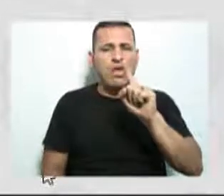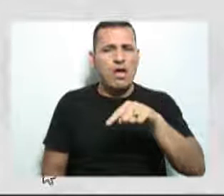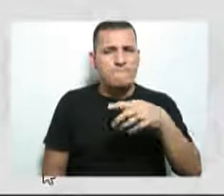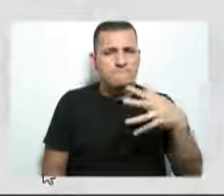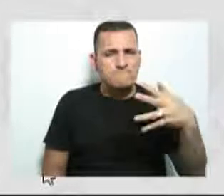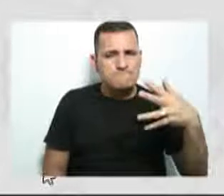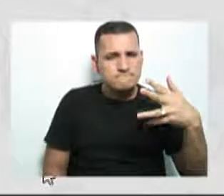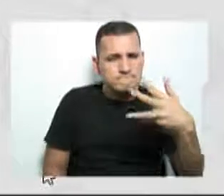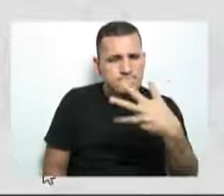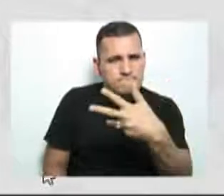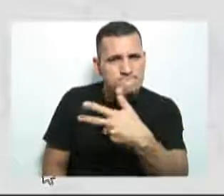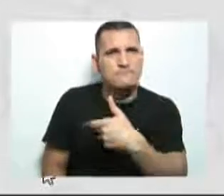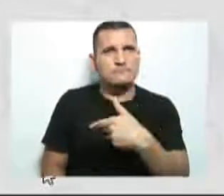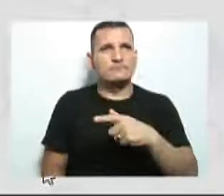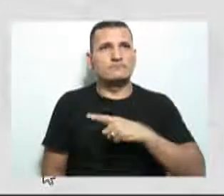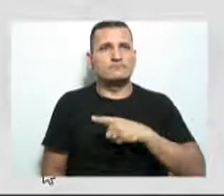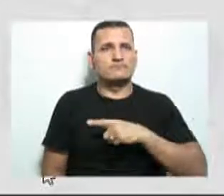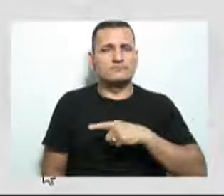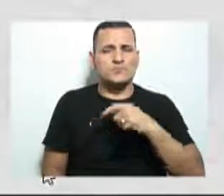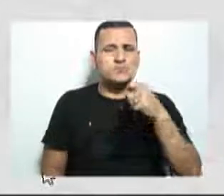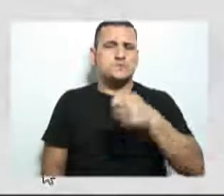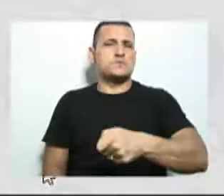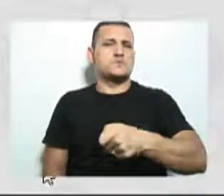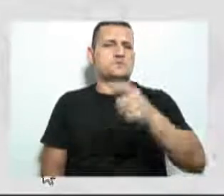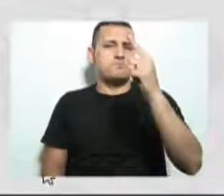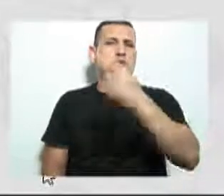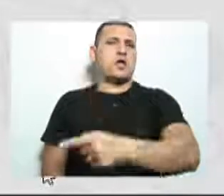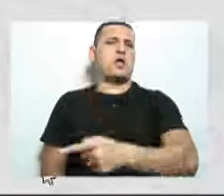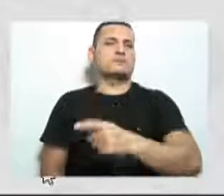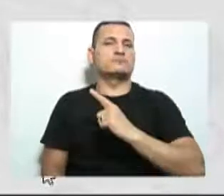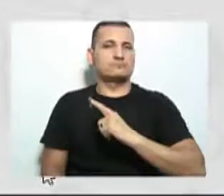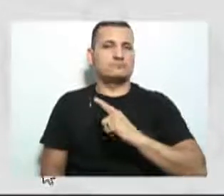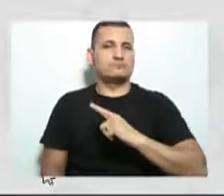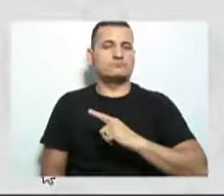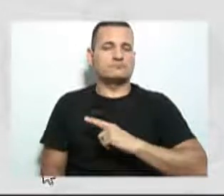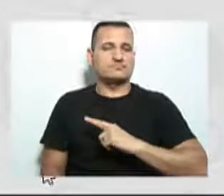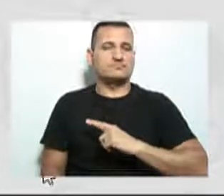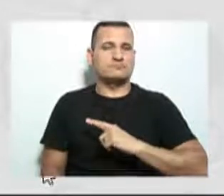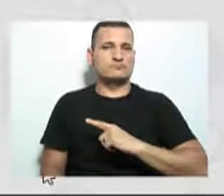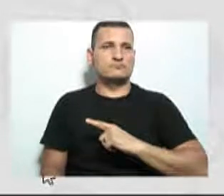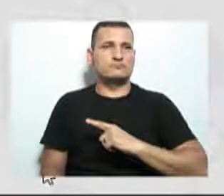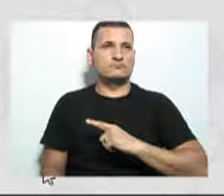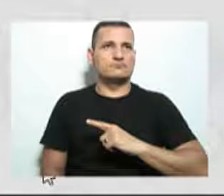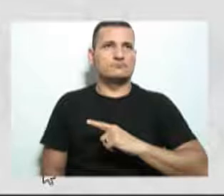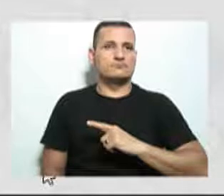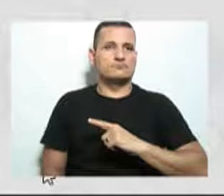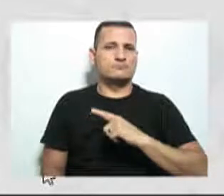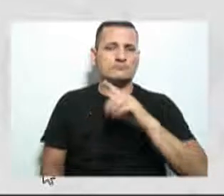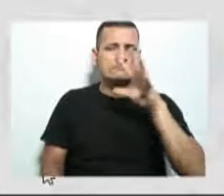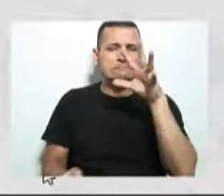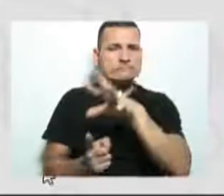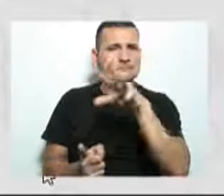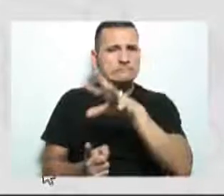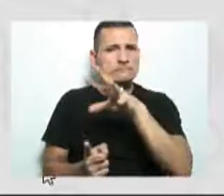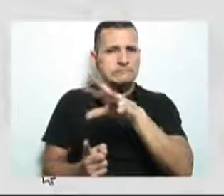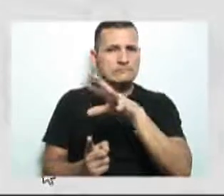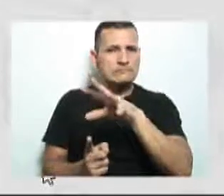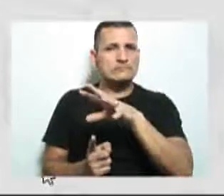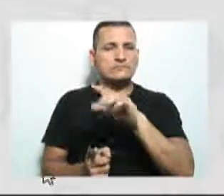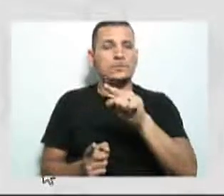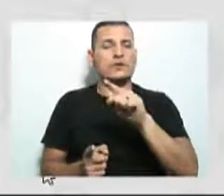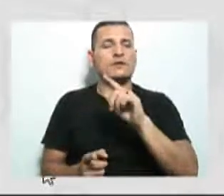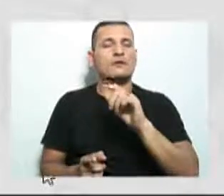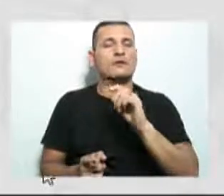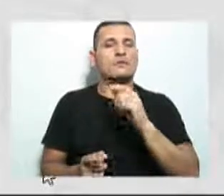chego lá e olha o sapinho aí, gente, né, brigando com o outro. O poder de realmente querer influenciar através